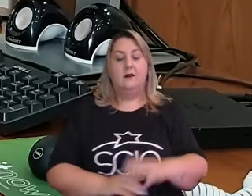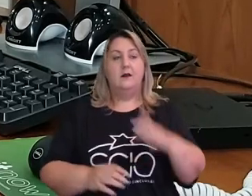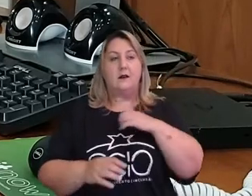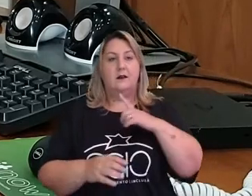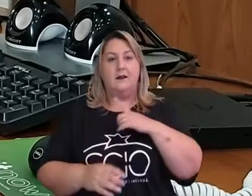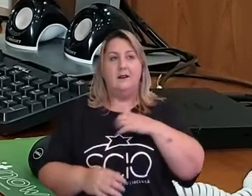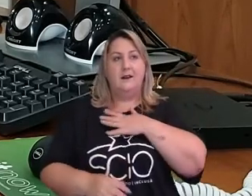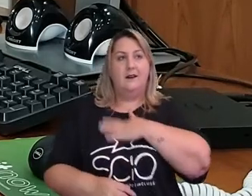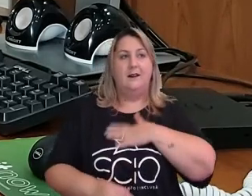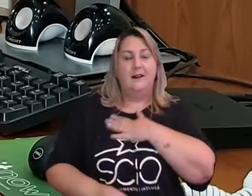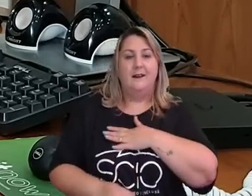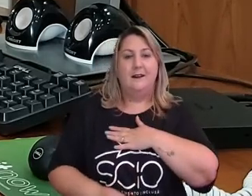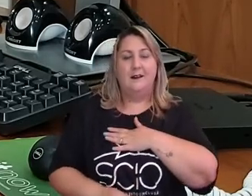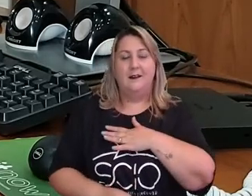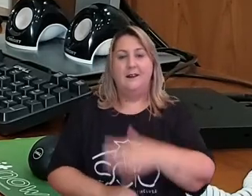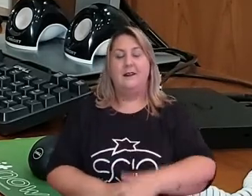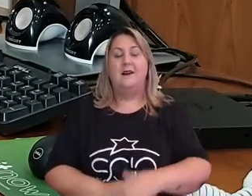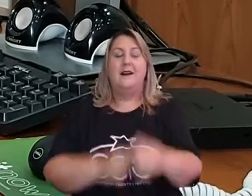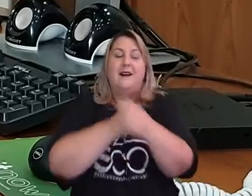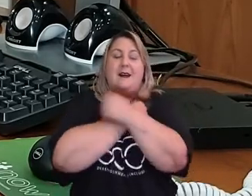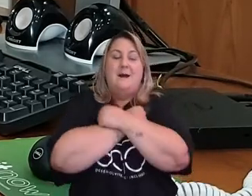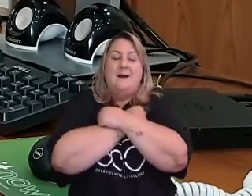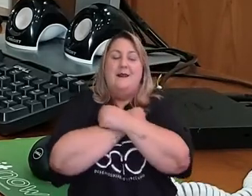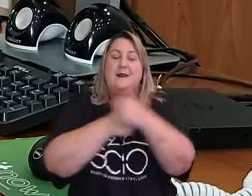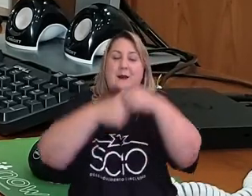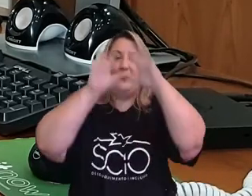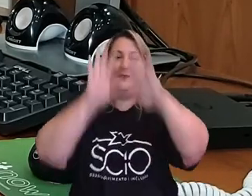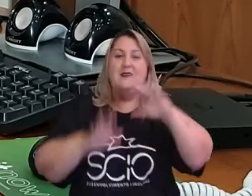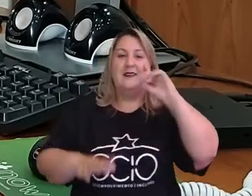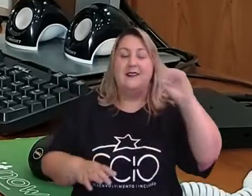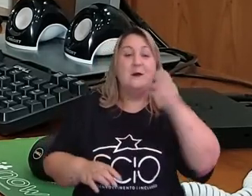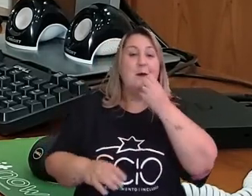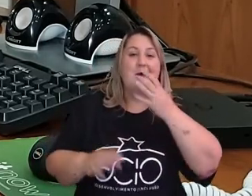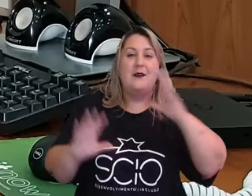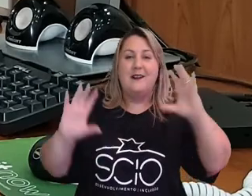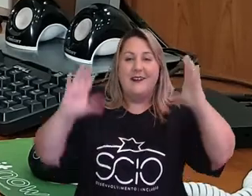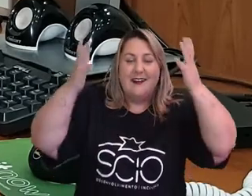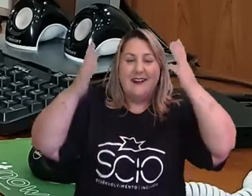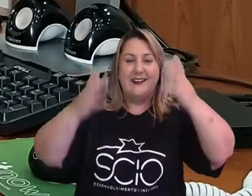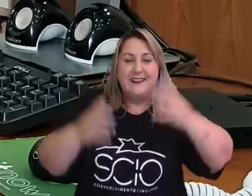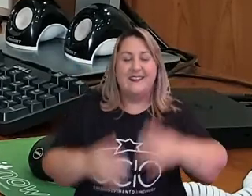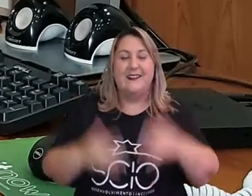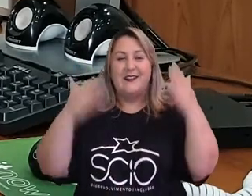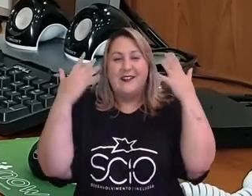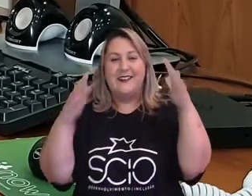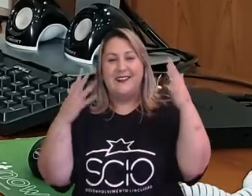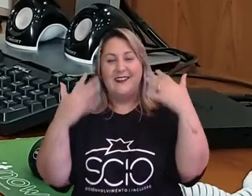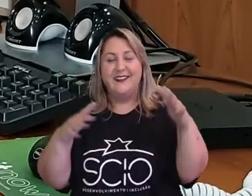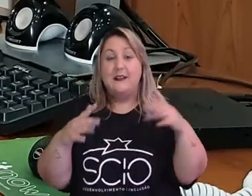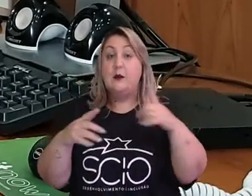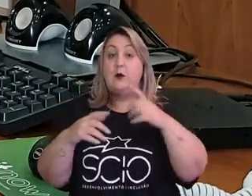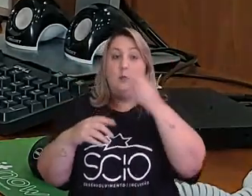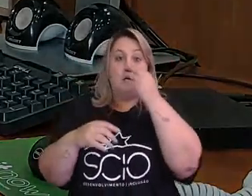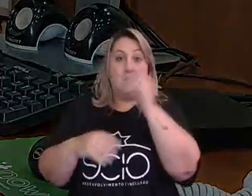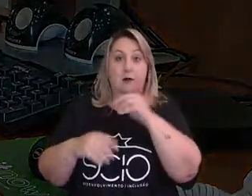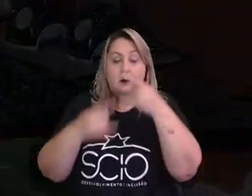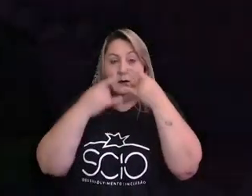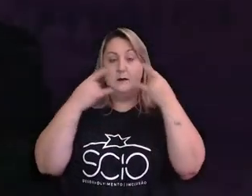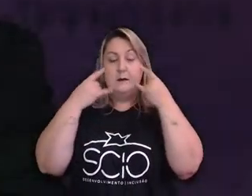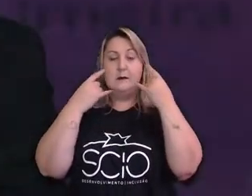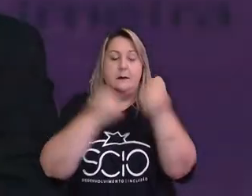Gosta de moda caipira, hein, moçada? Um abraço, fiquem com Deus. Boas festas e boas celebrações. Não relaxa. Um